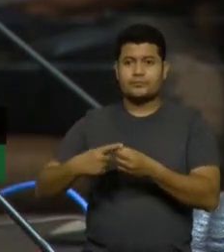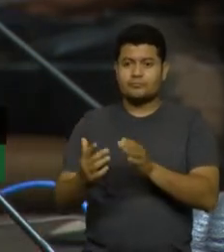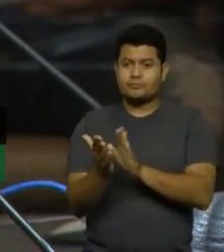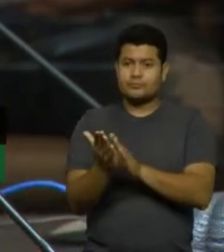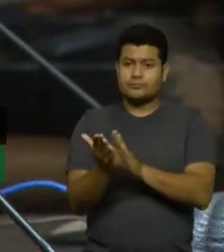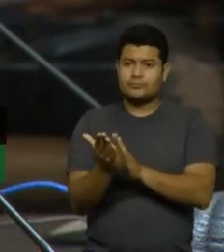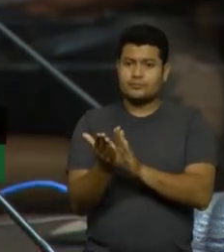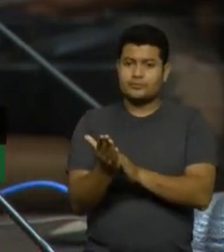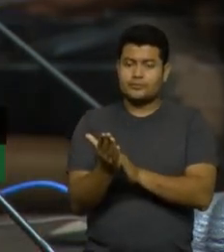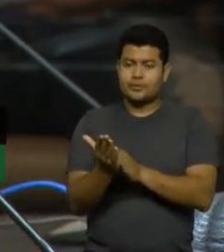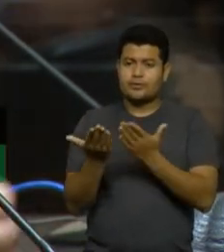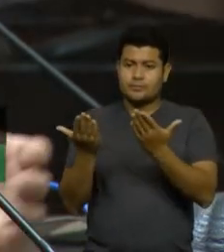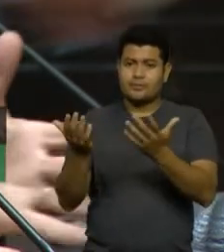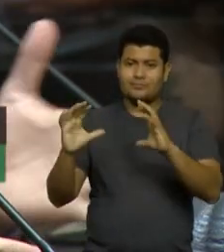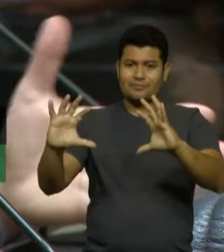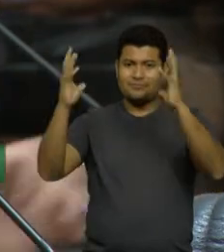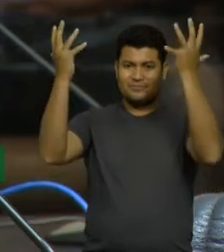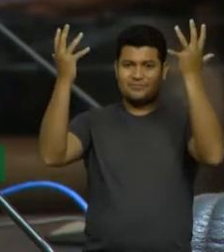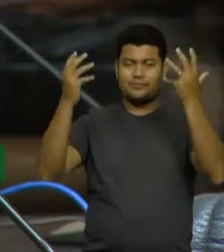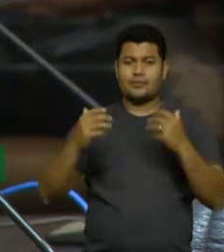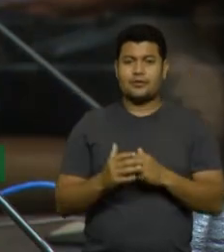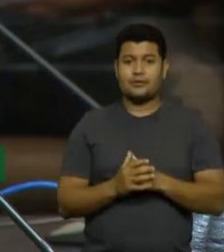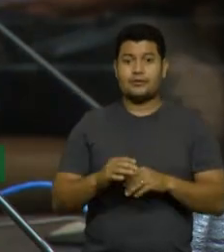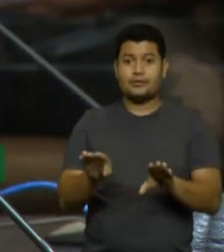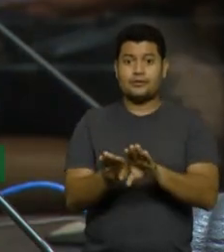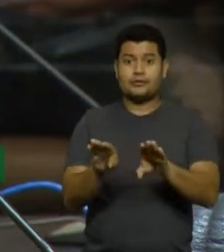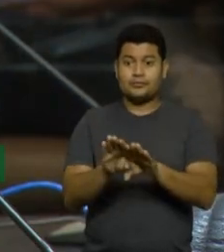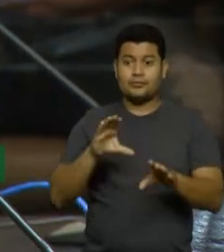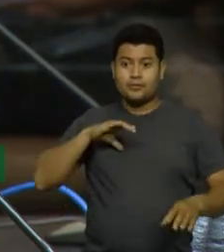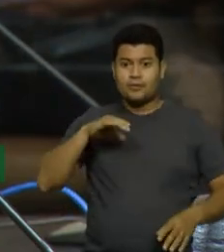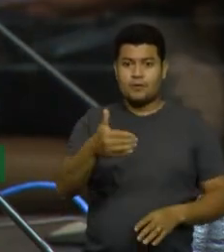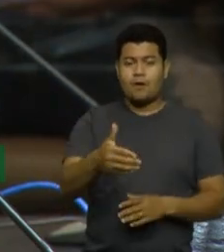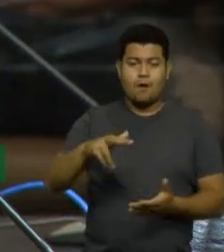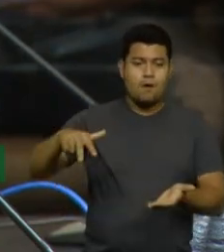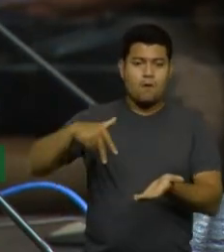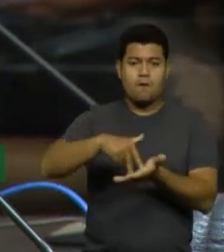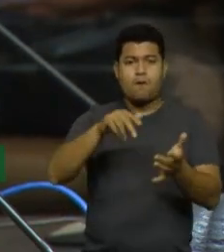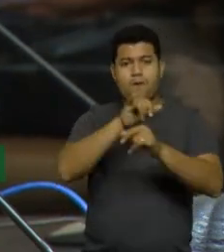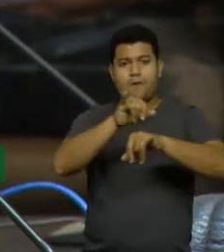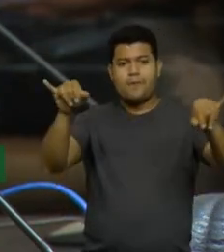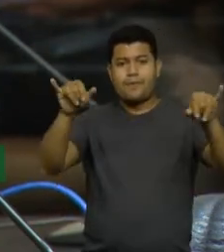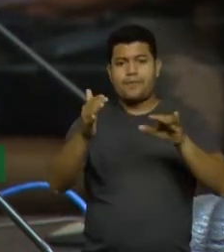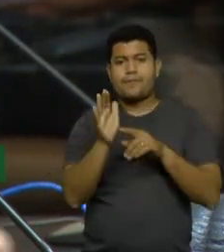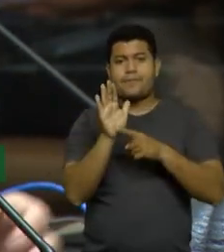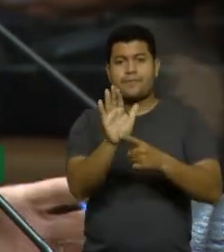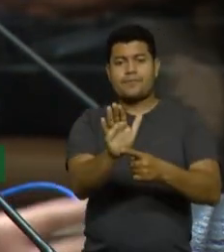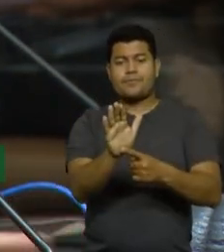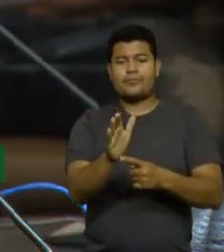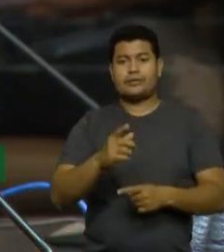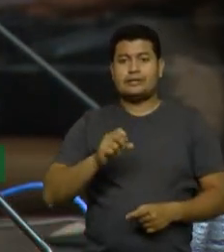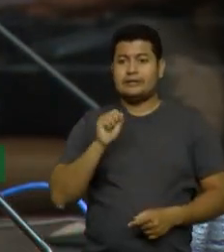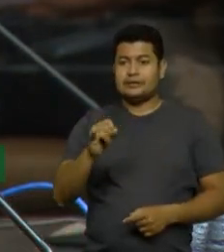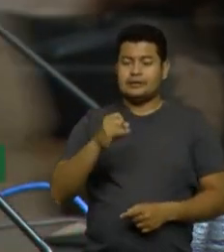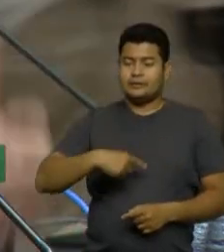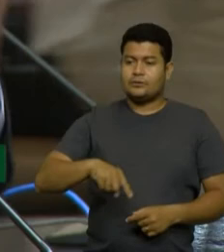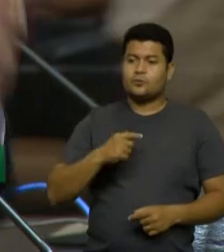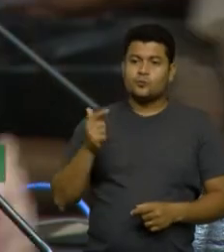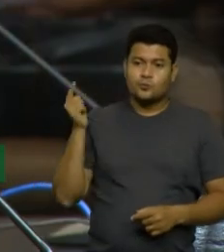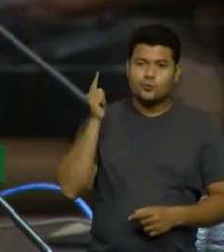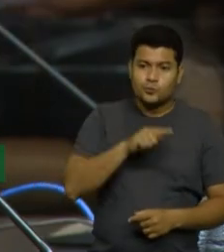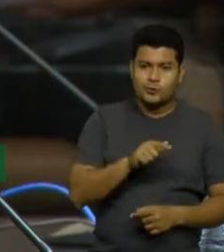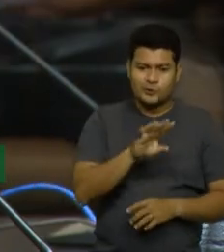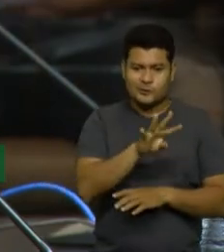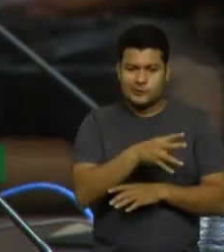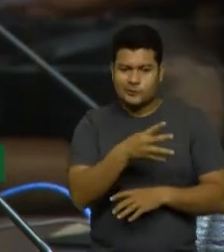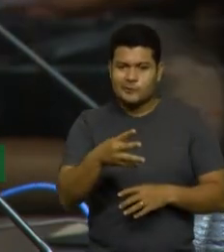pelo evento, parabéns pela coragem de divulgar, de mostrar, e se tivermos condições, a agenda acertar,